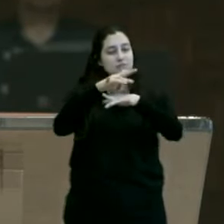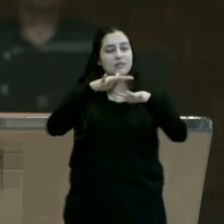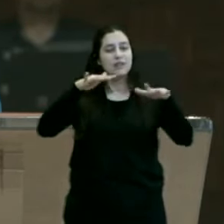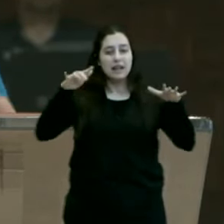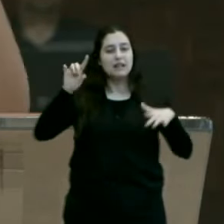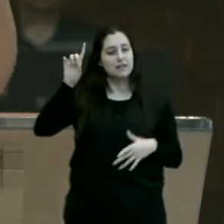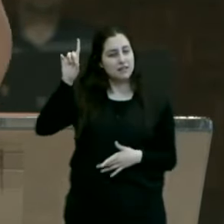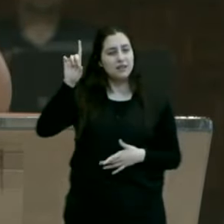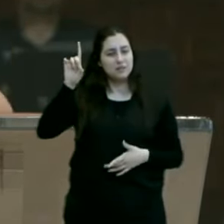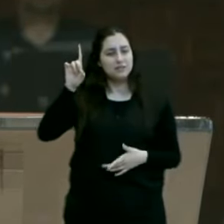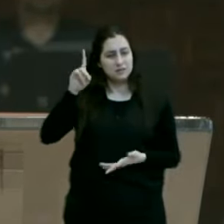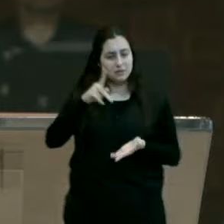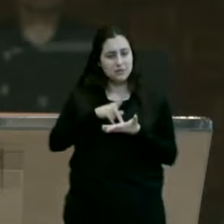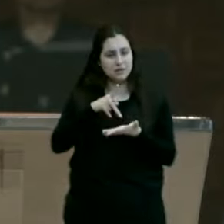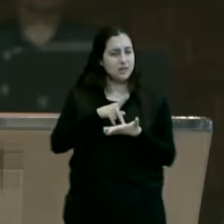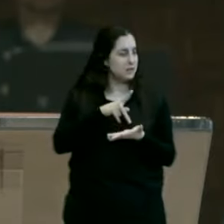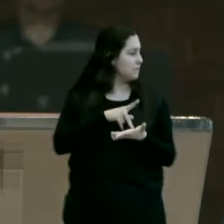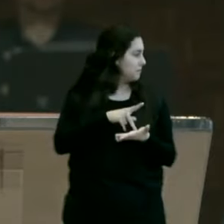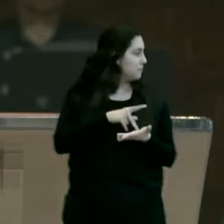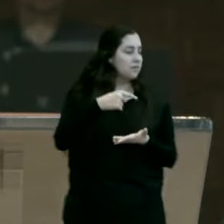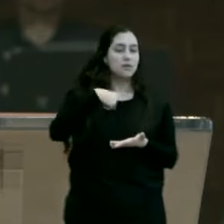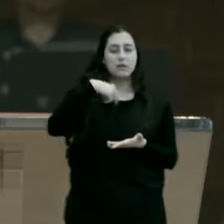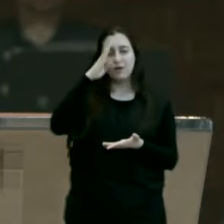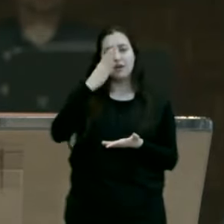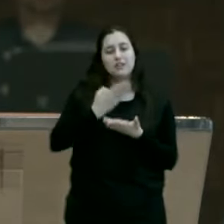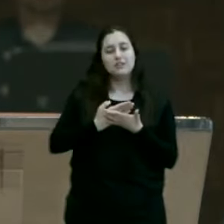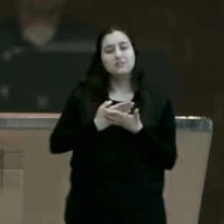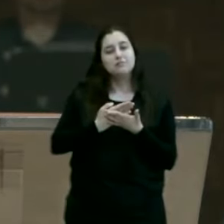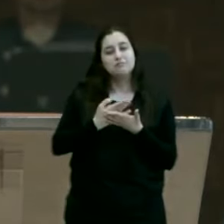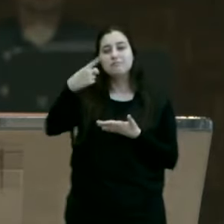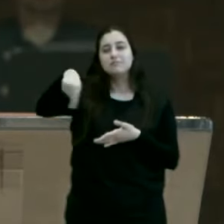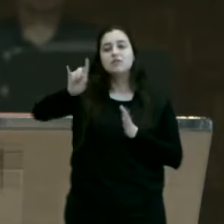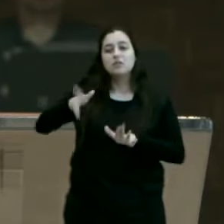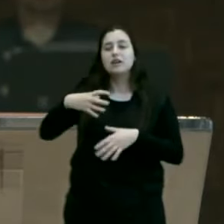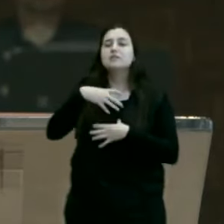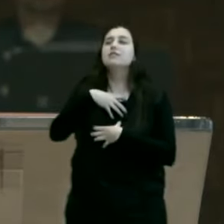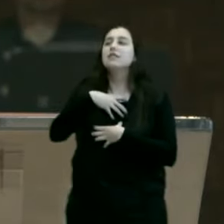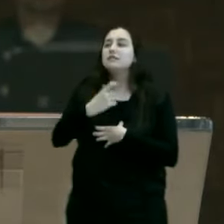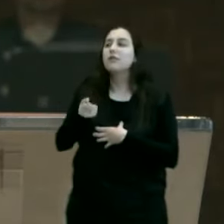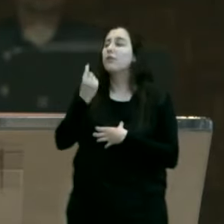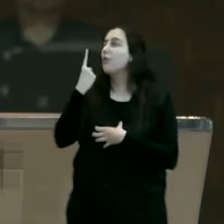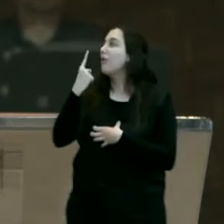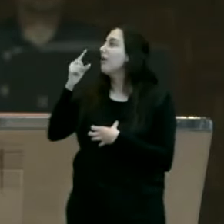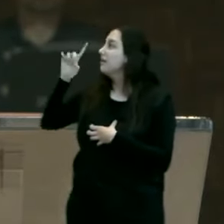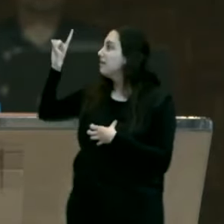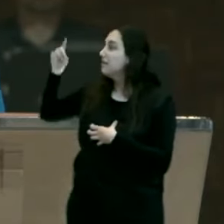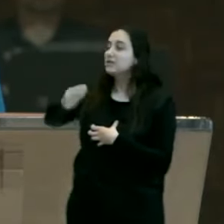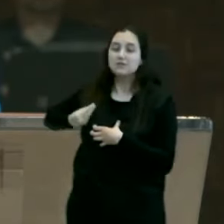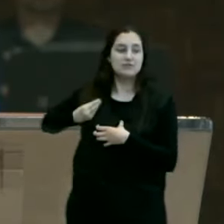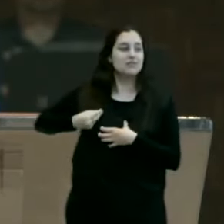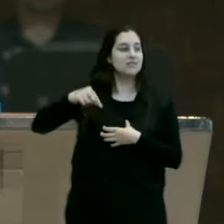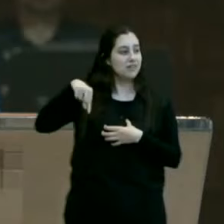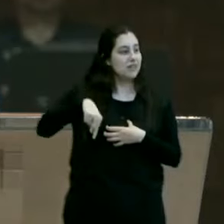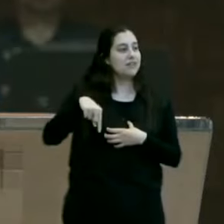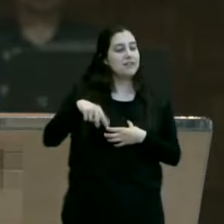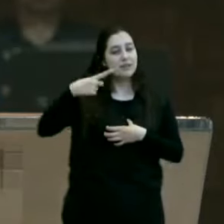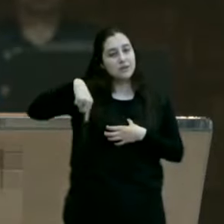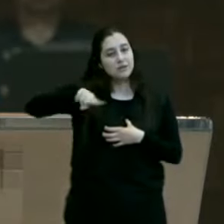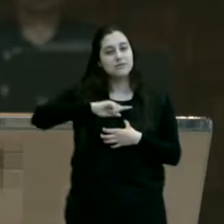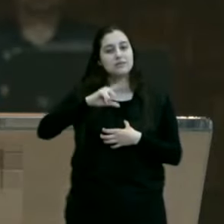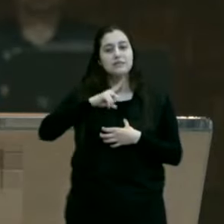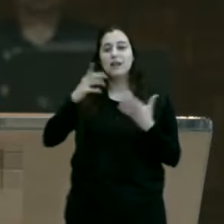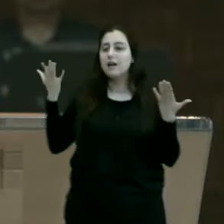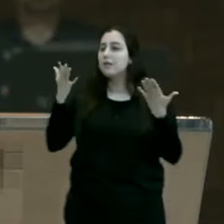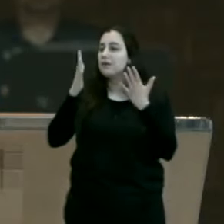é verdade? Eu acredito que você já sentiu aí sentado onde você está, celebrando, cultuando ao